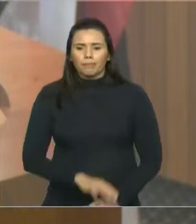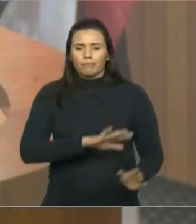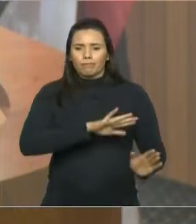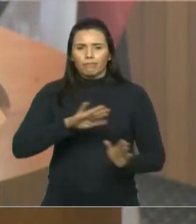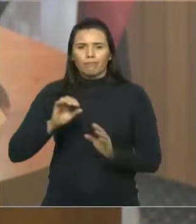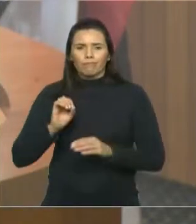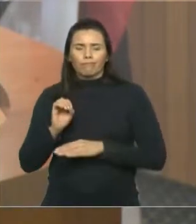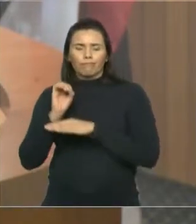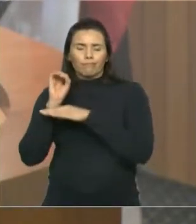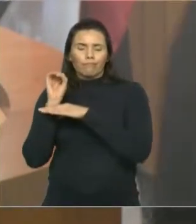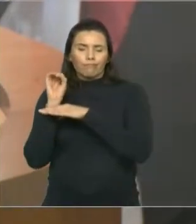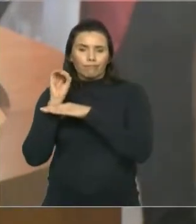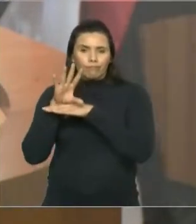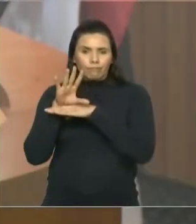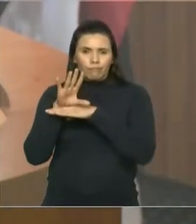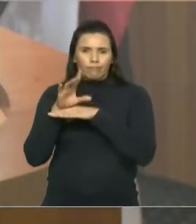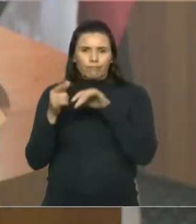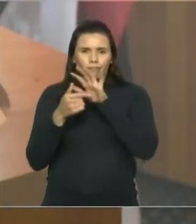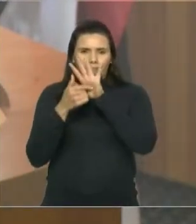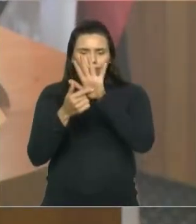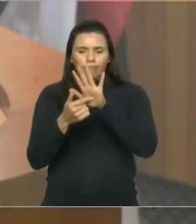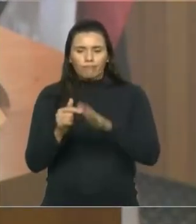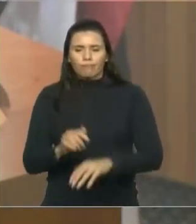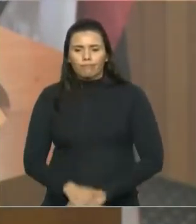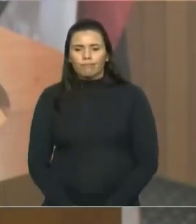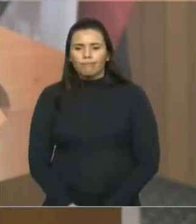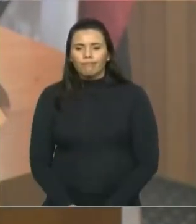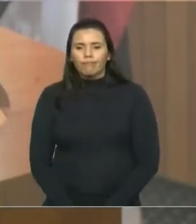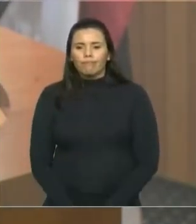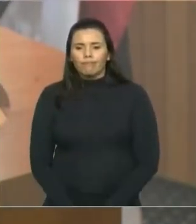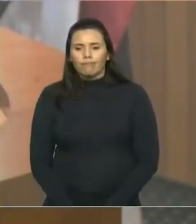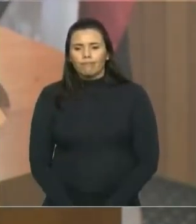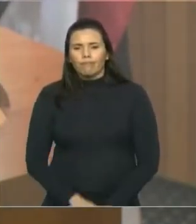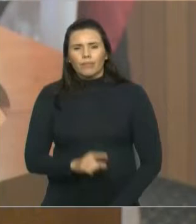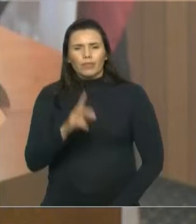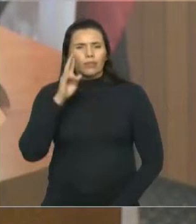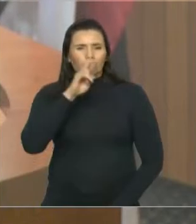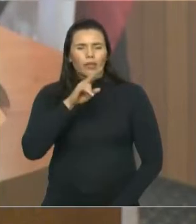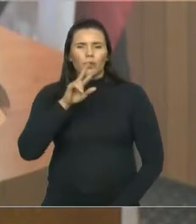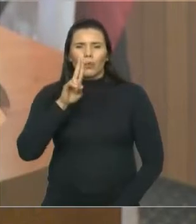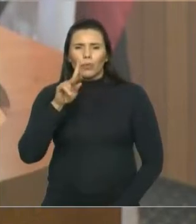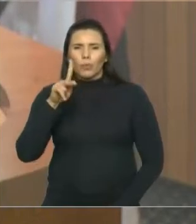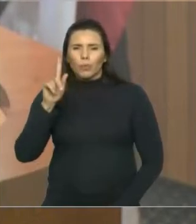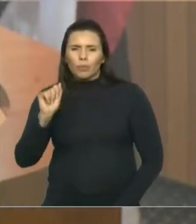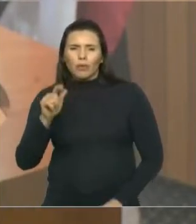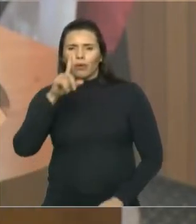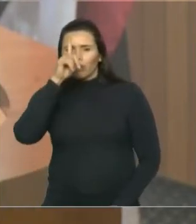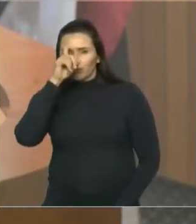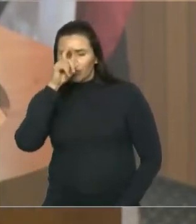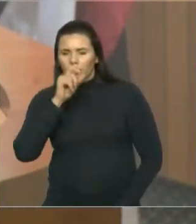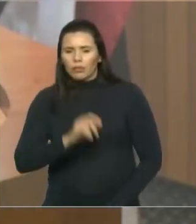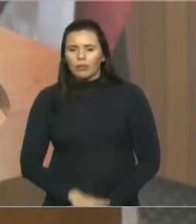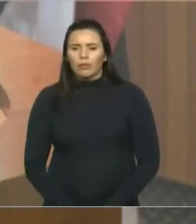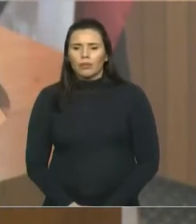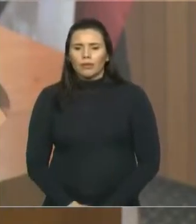Então, isso é a cobertura do que a gente tem de UPA, de hospitais, pode passar.